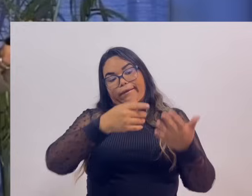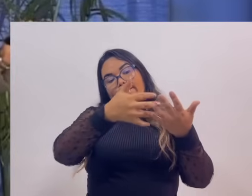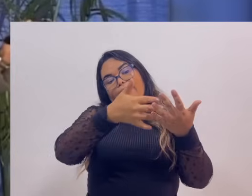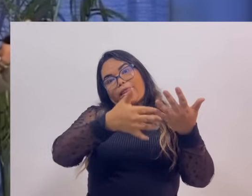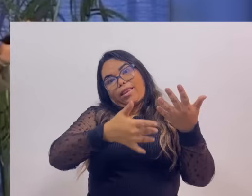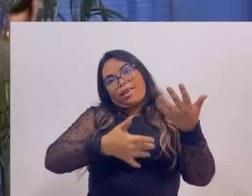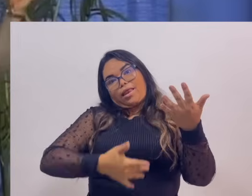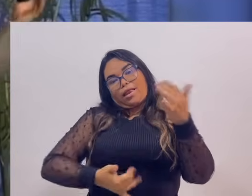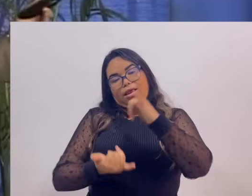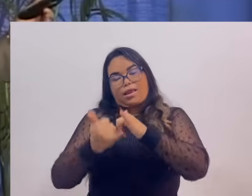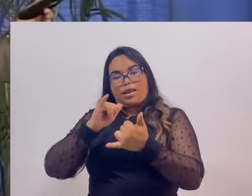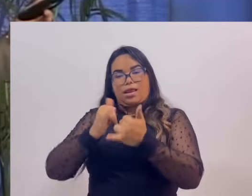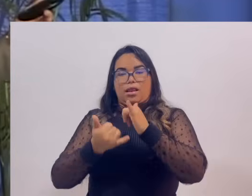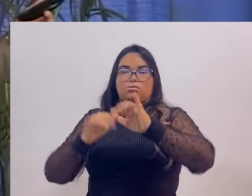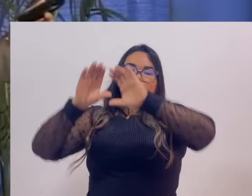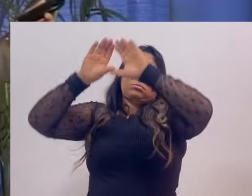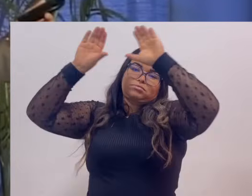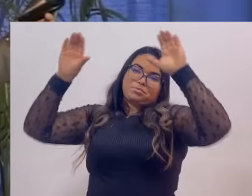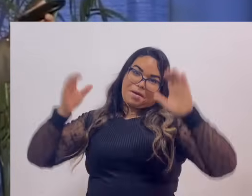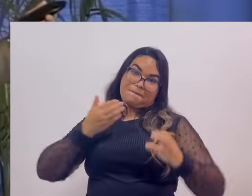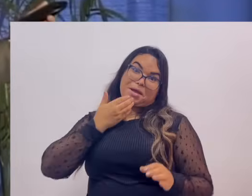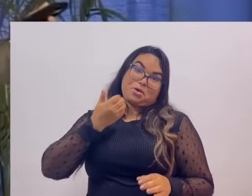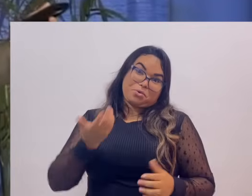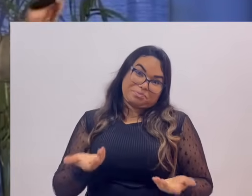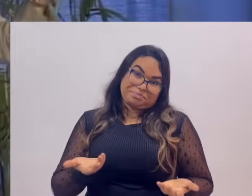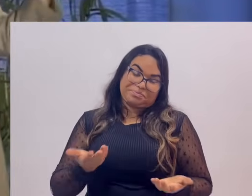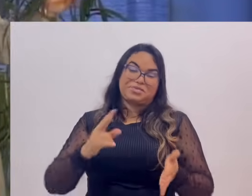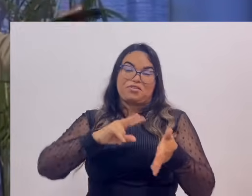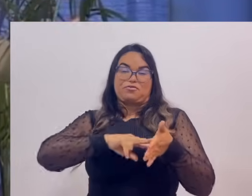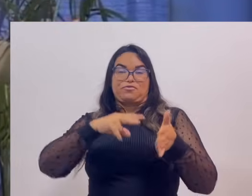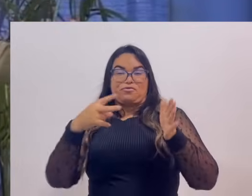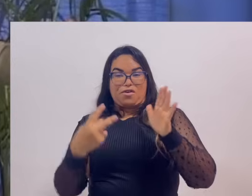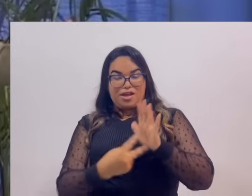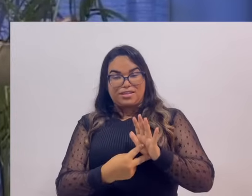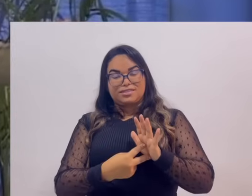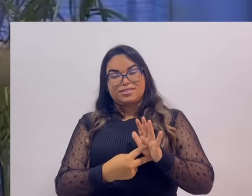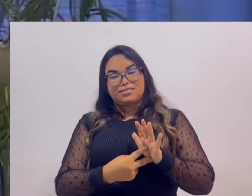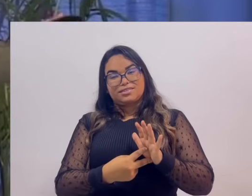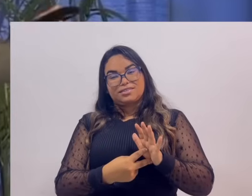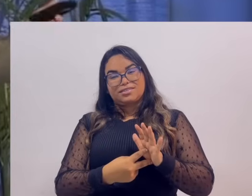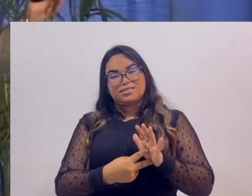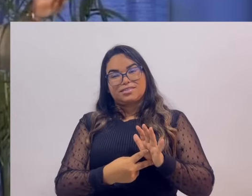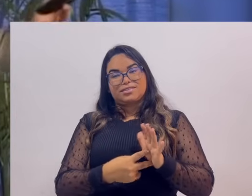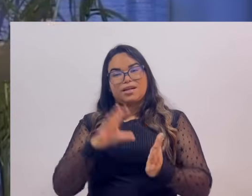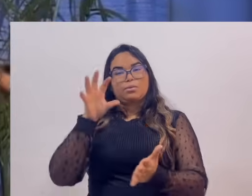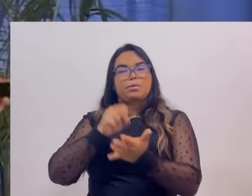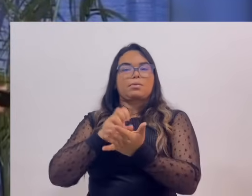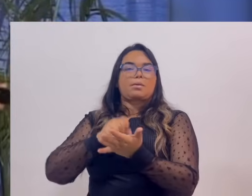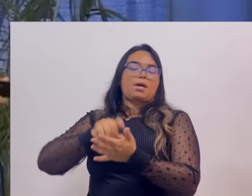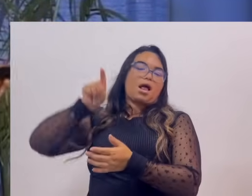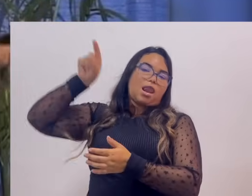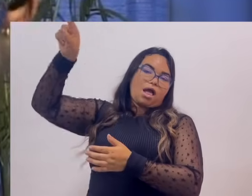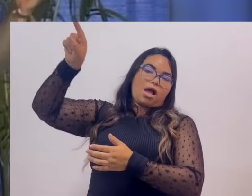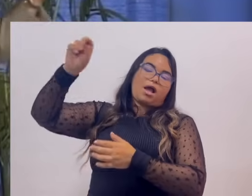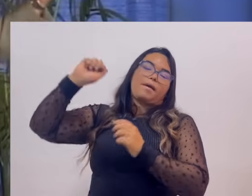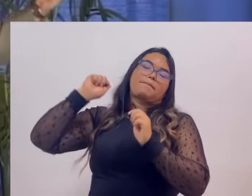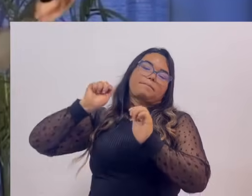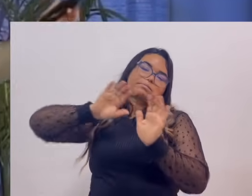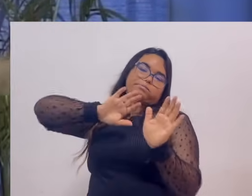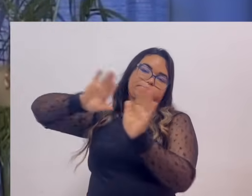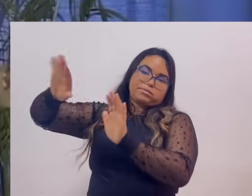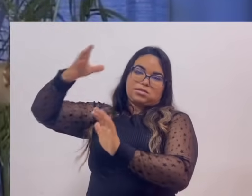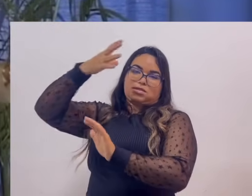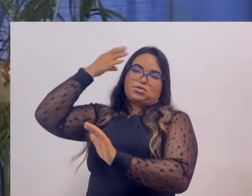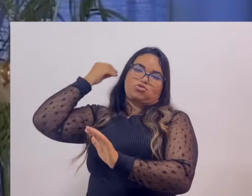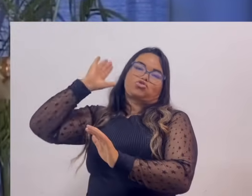e quanto mais longa for a lista de pecados confessados no céu melhor porque isso significa que